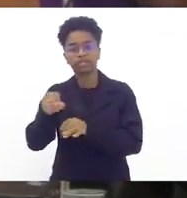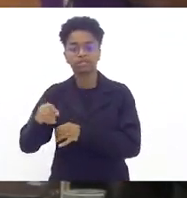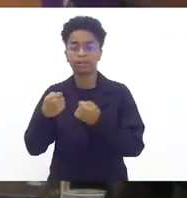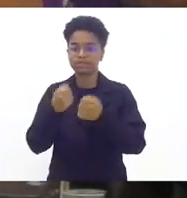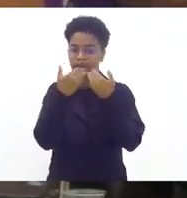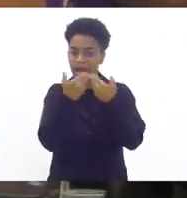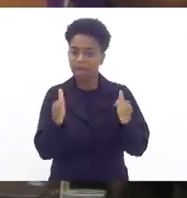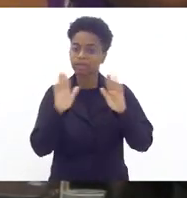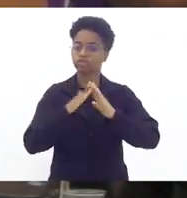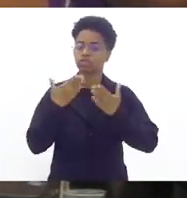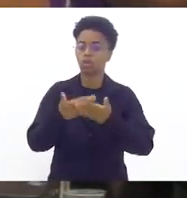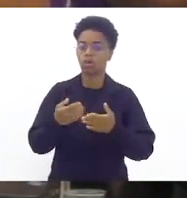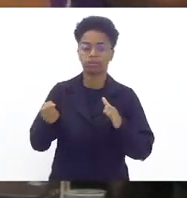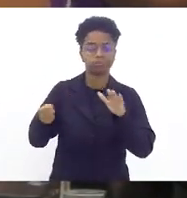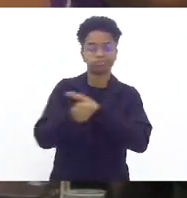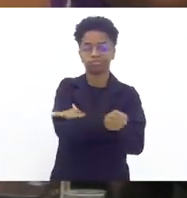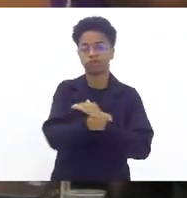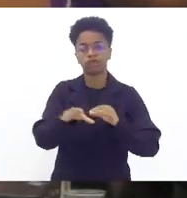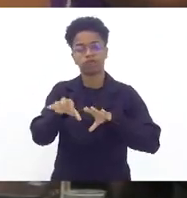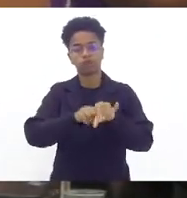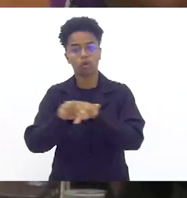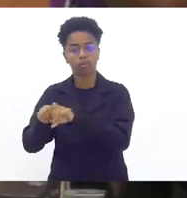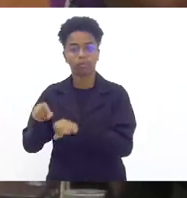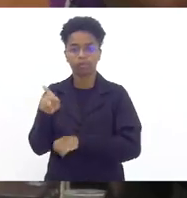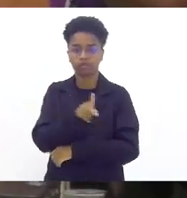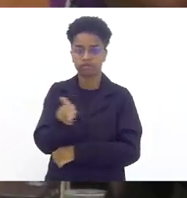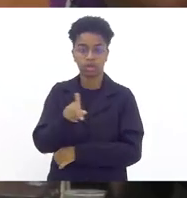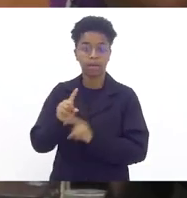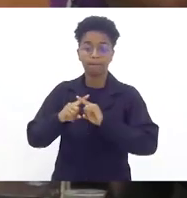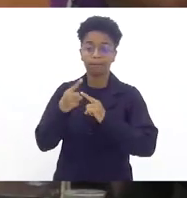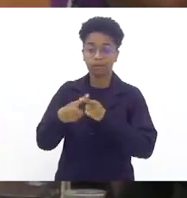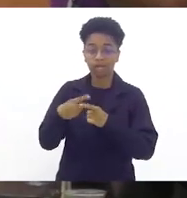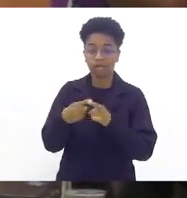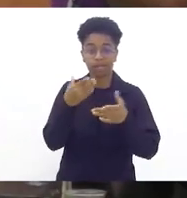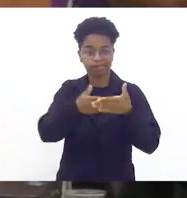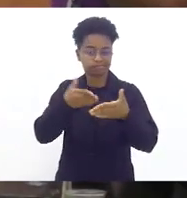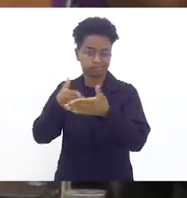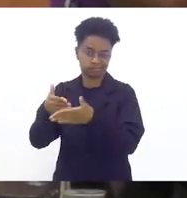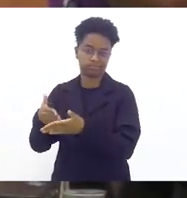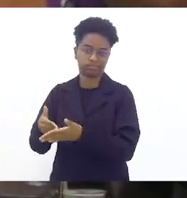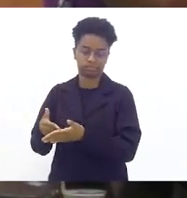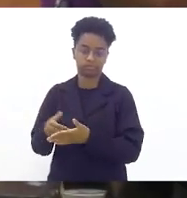para fazer formação docente, porque elas não abrem para fazer formação, elas impedem.